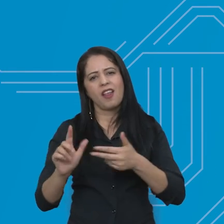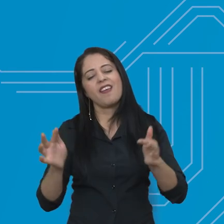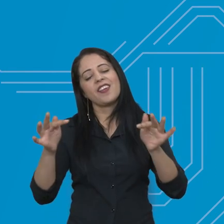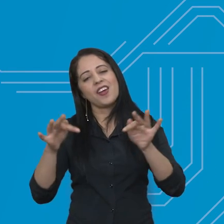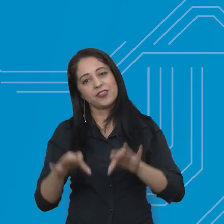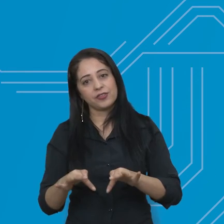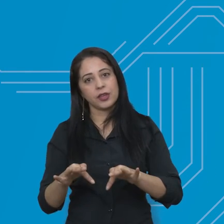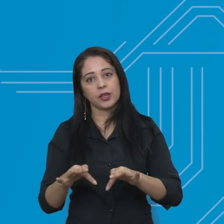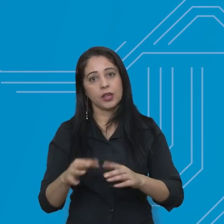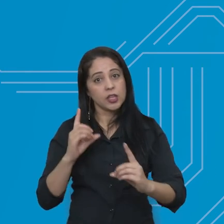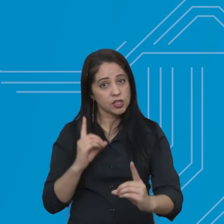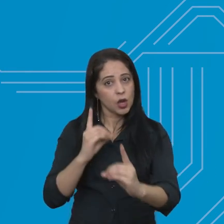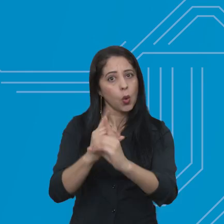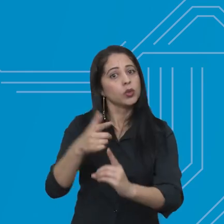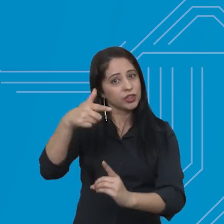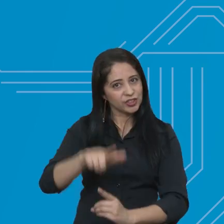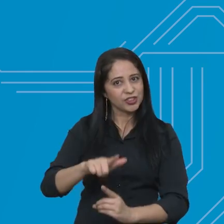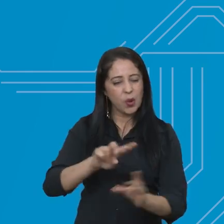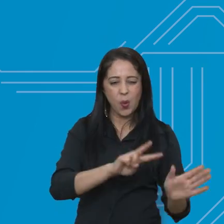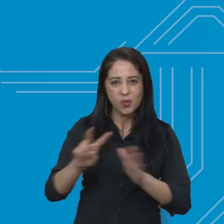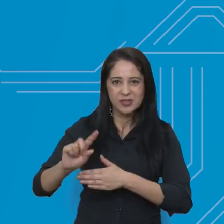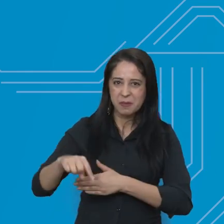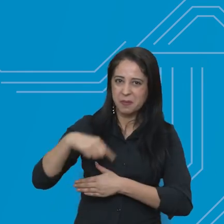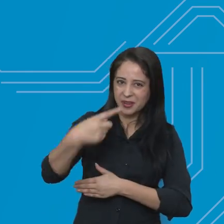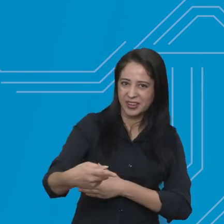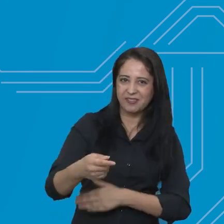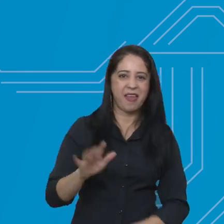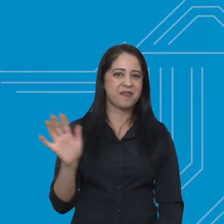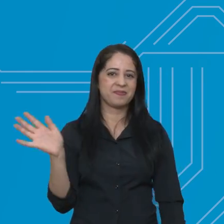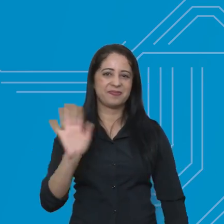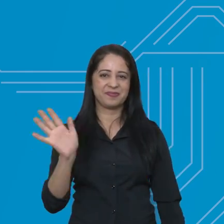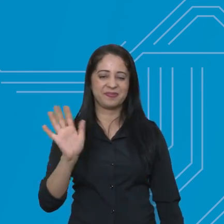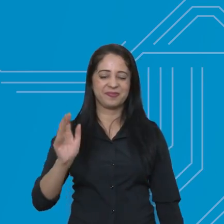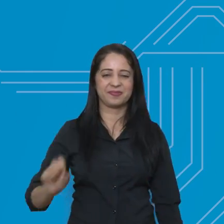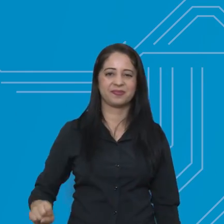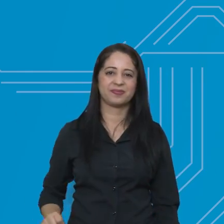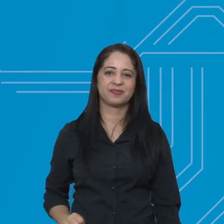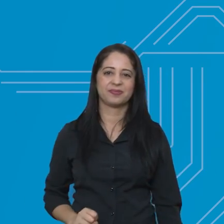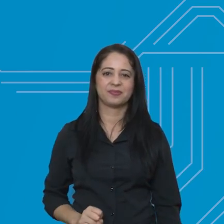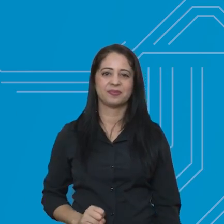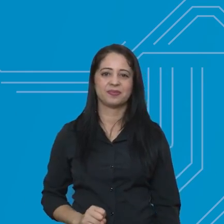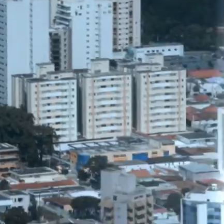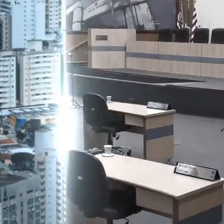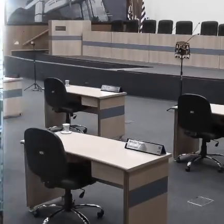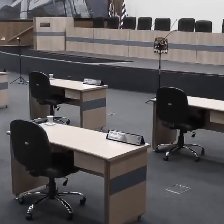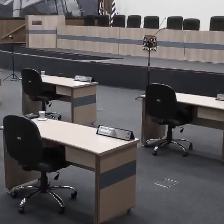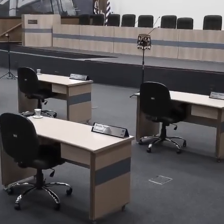Semana Legislativa. A gente se encontra novamente na próxima semana. Até lá!